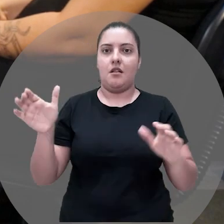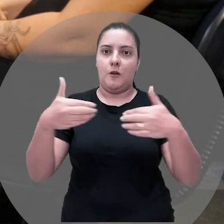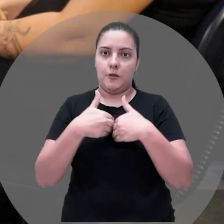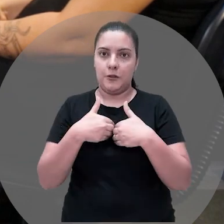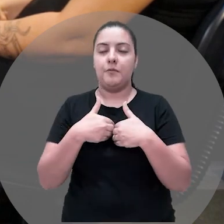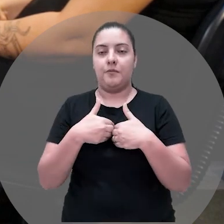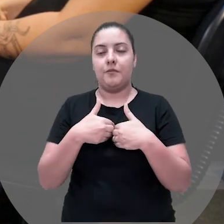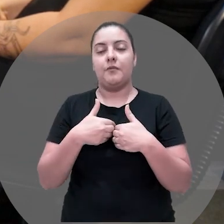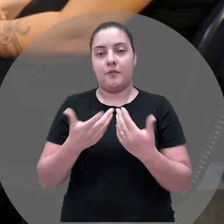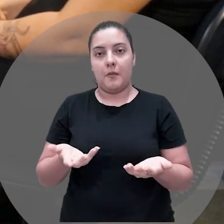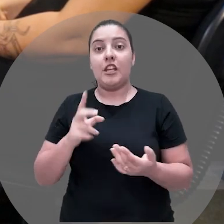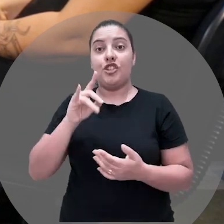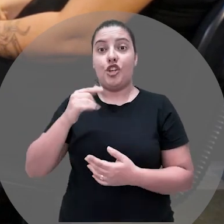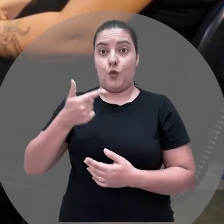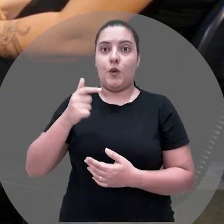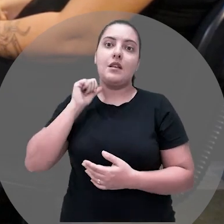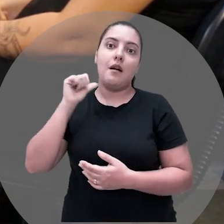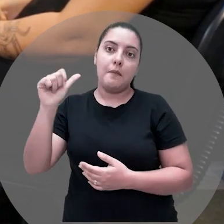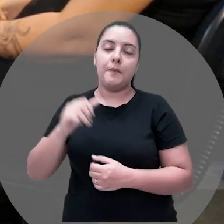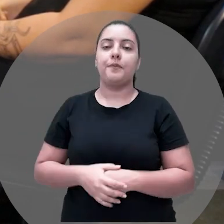prol da conscientização do autismo